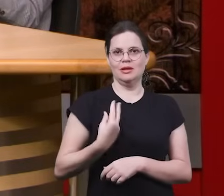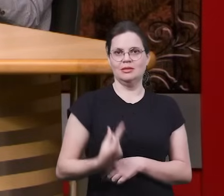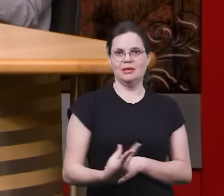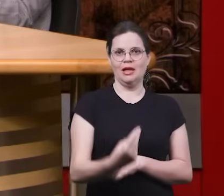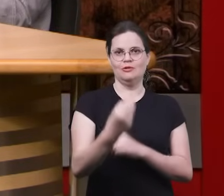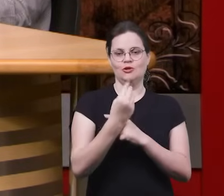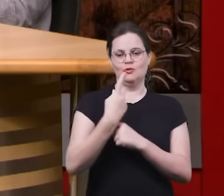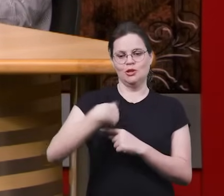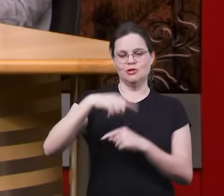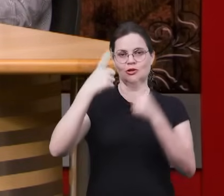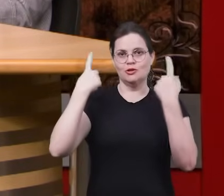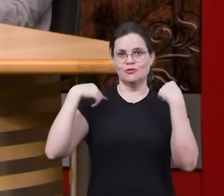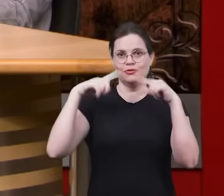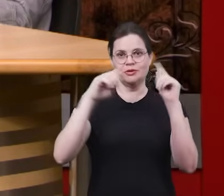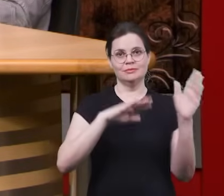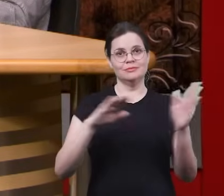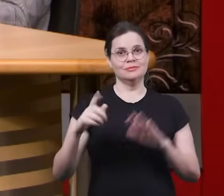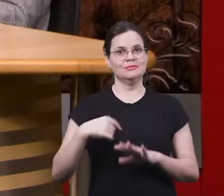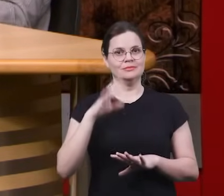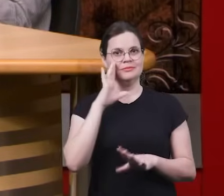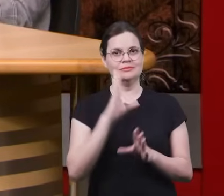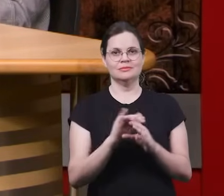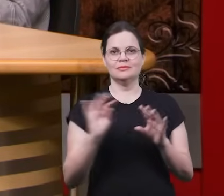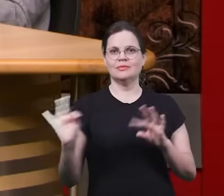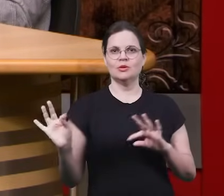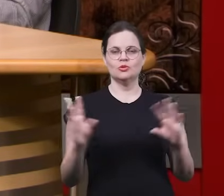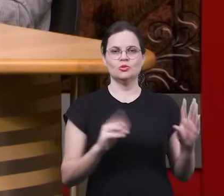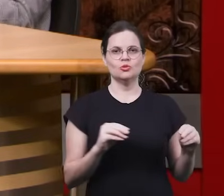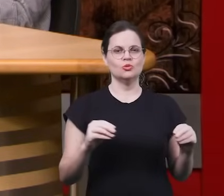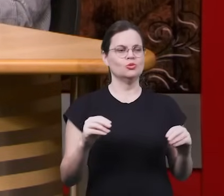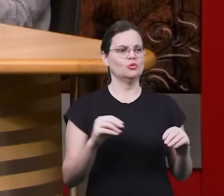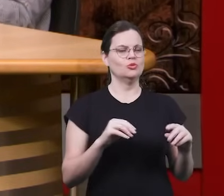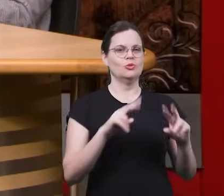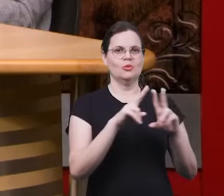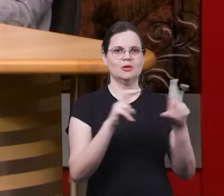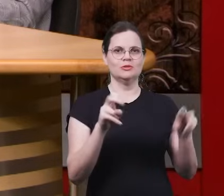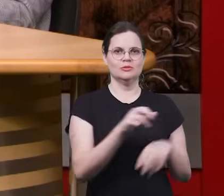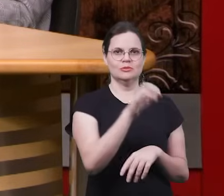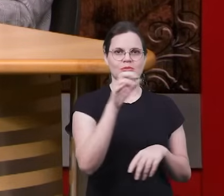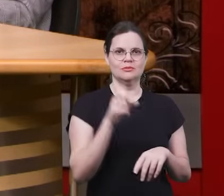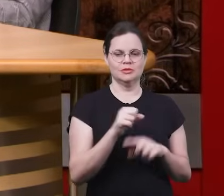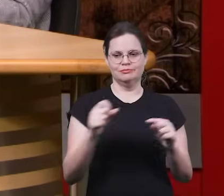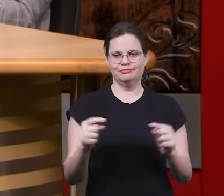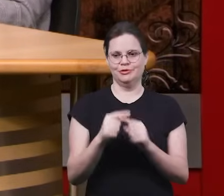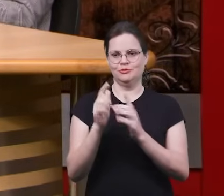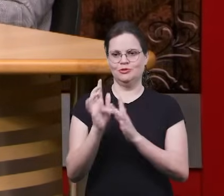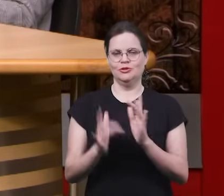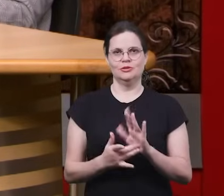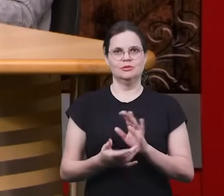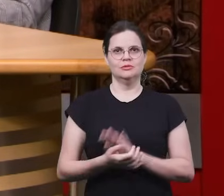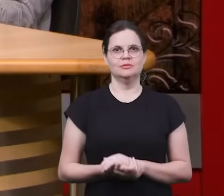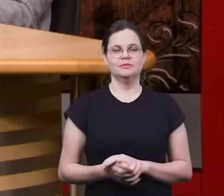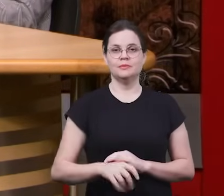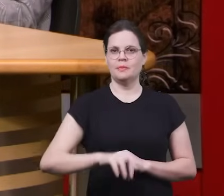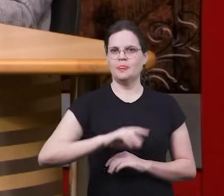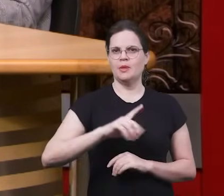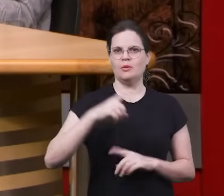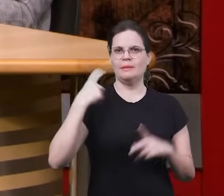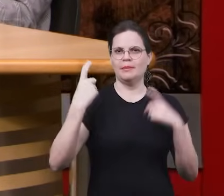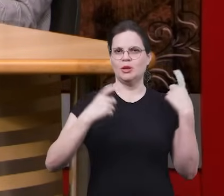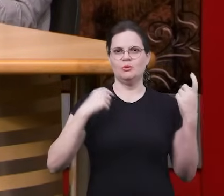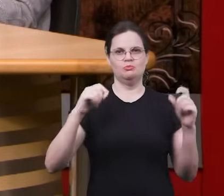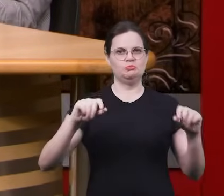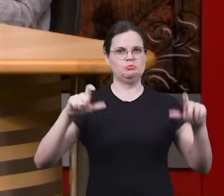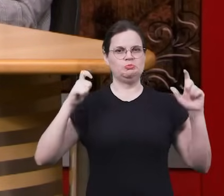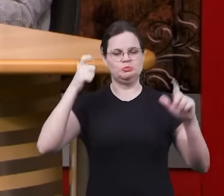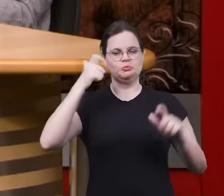figura dele, que é o ministério, né? Sem se preocupar, né, Francisco, com o título, né? Não era o título,